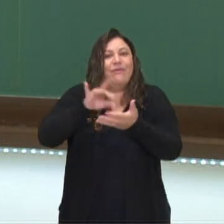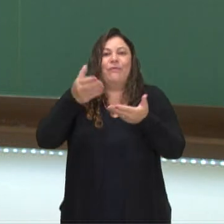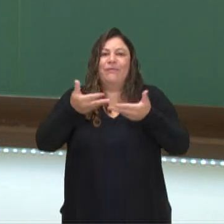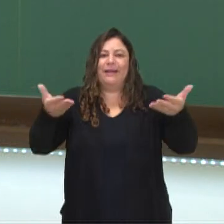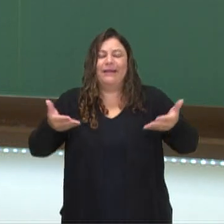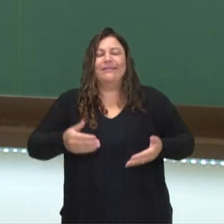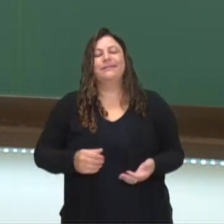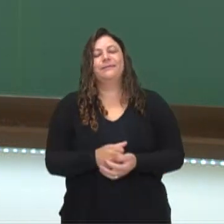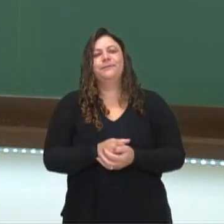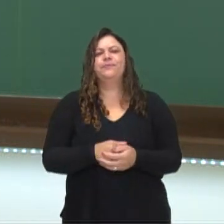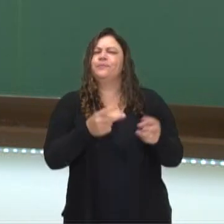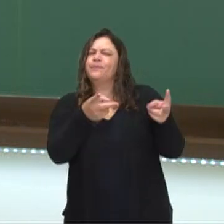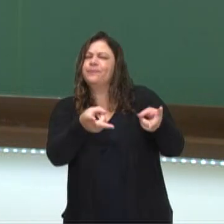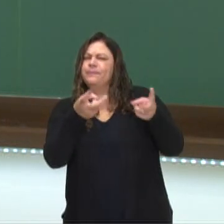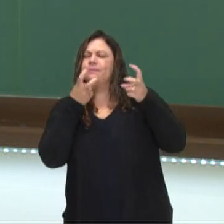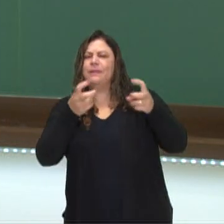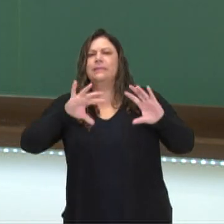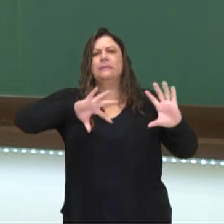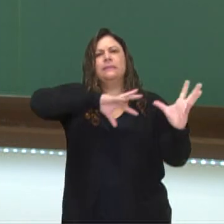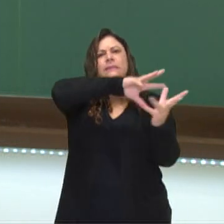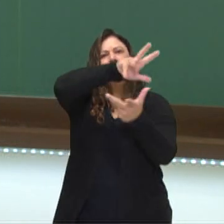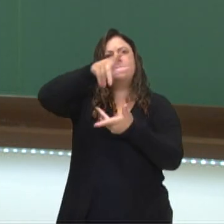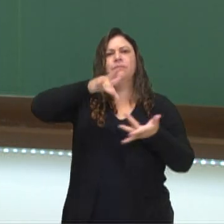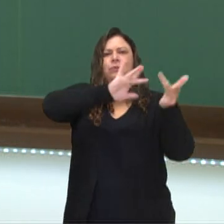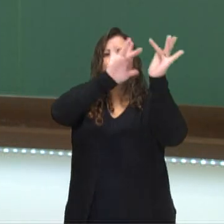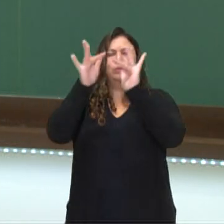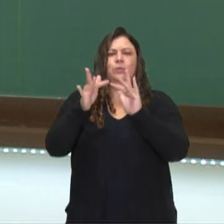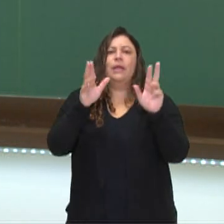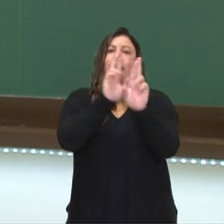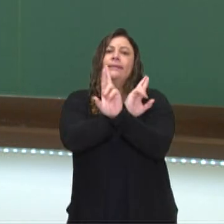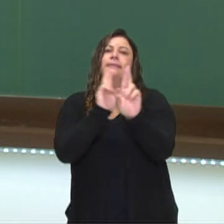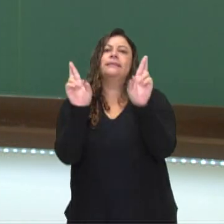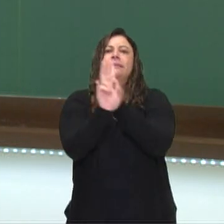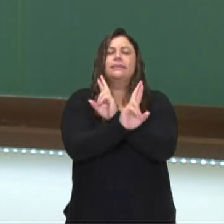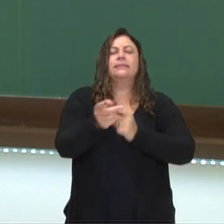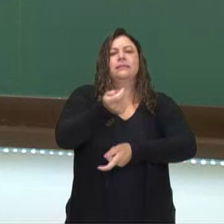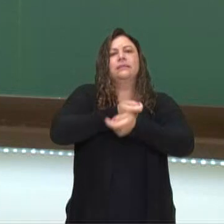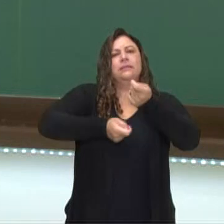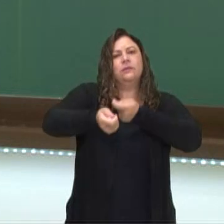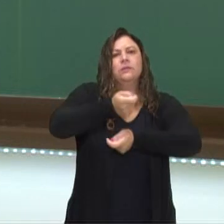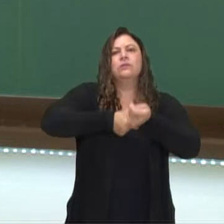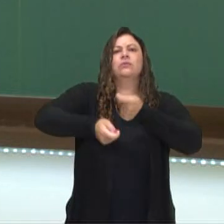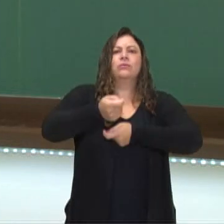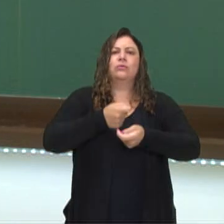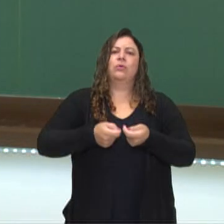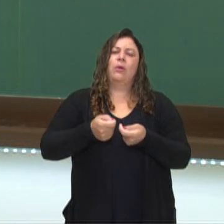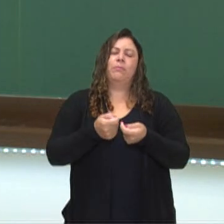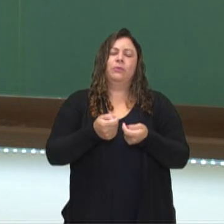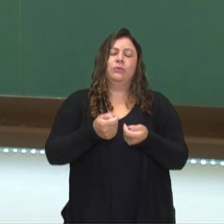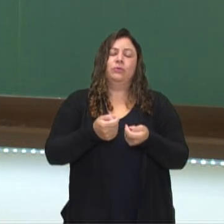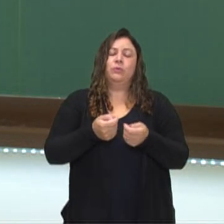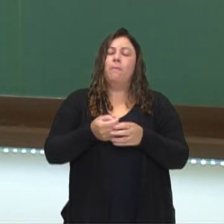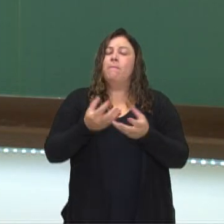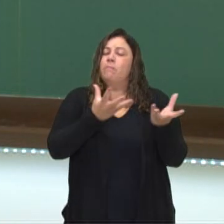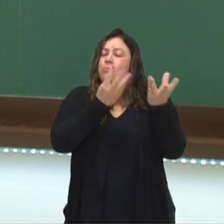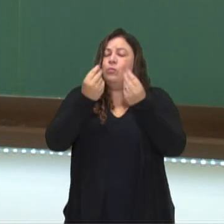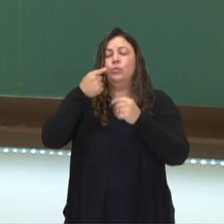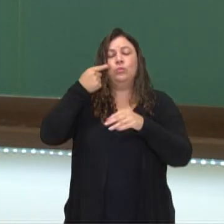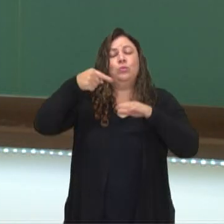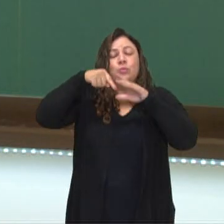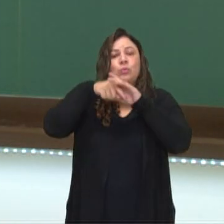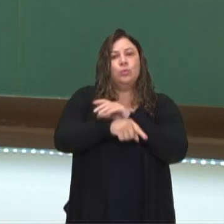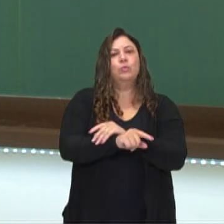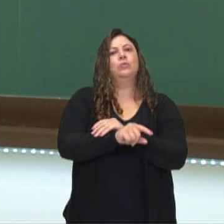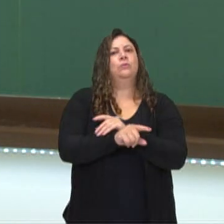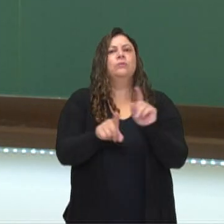mundo globalizado, as relações econômicas elas podem ocorrer de forma bastante intensa e elas ocorrem